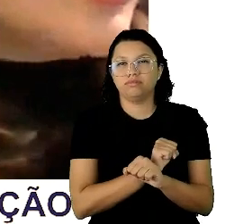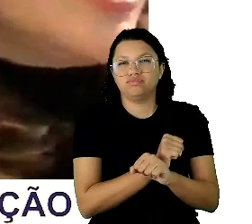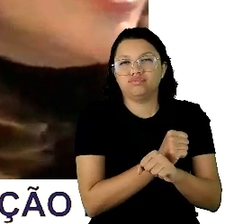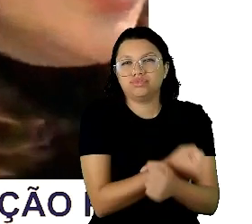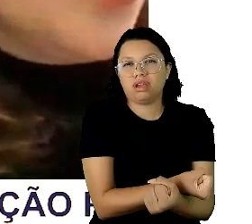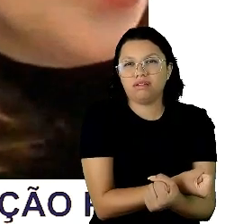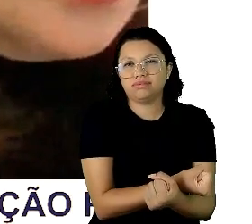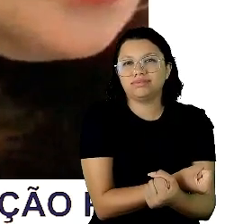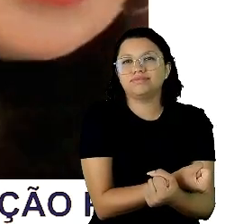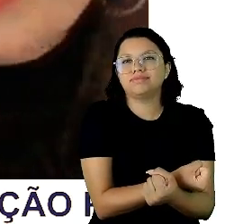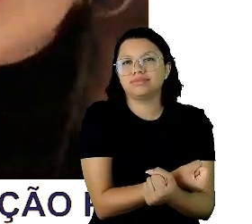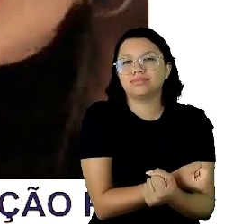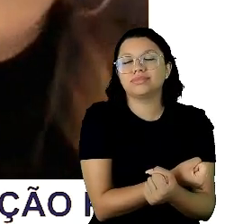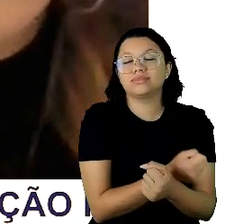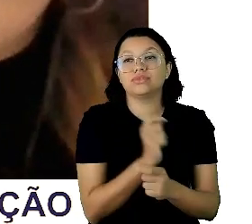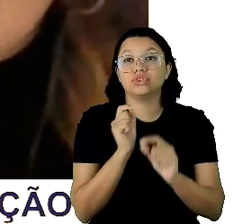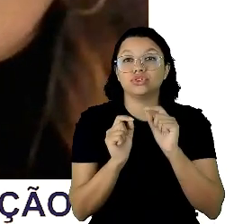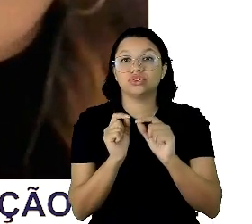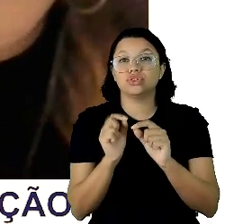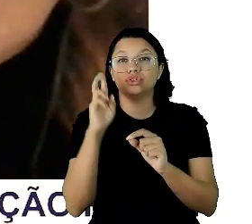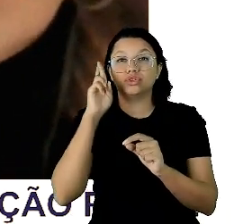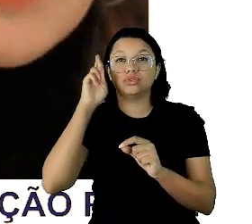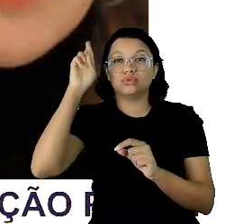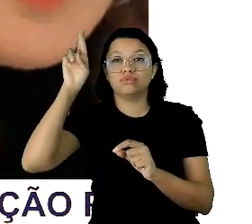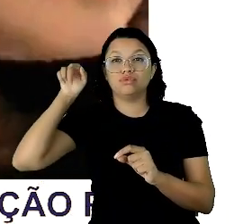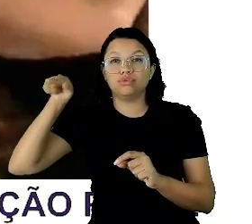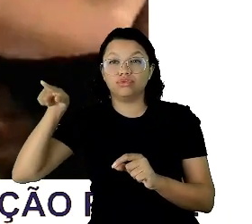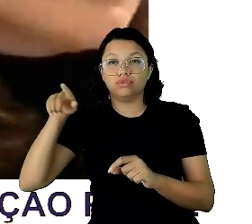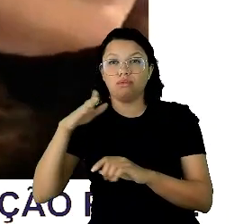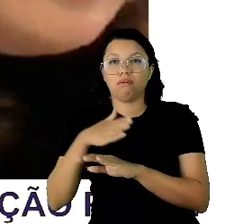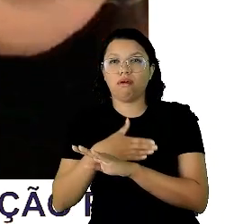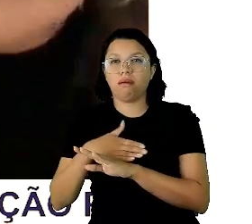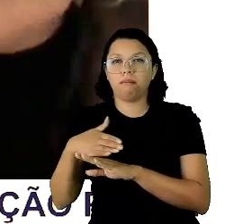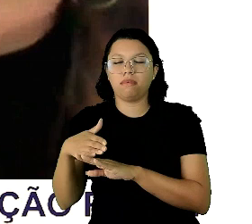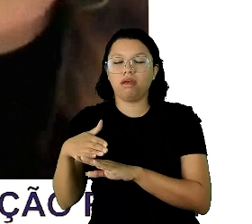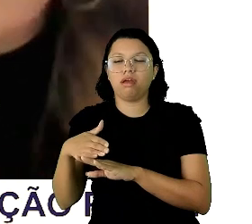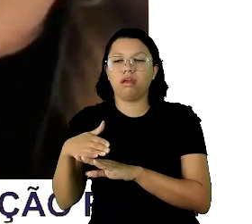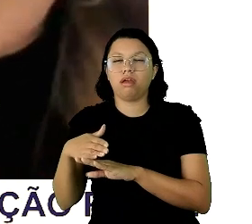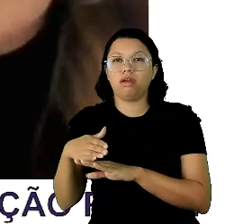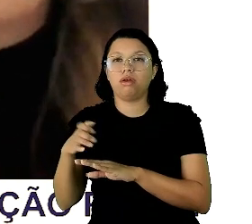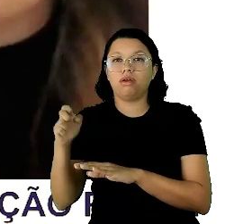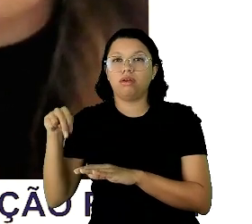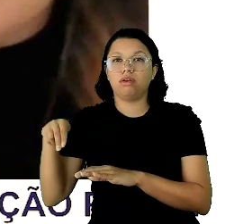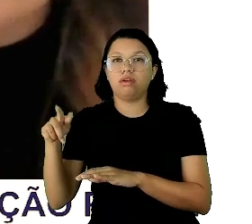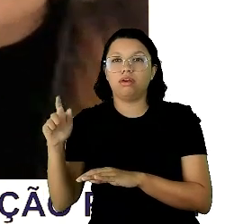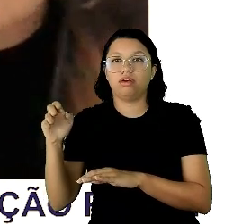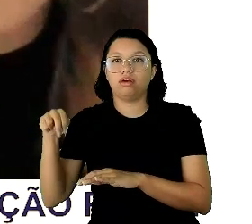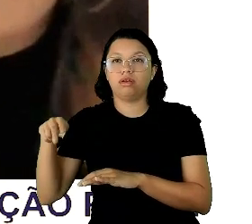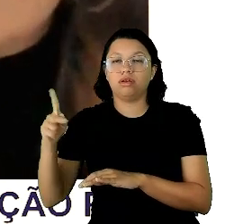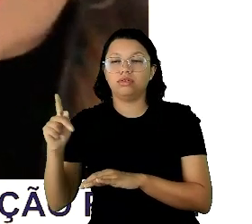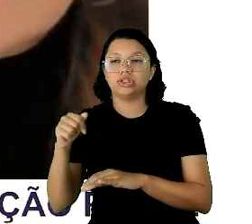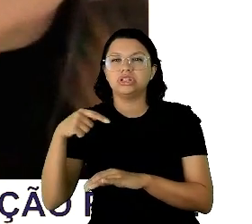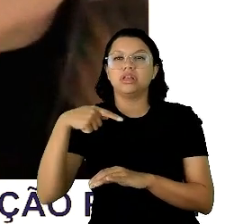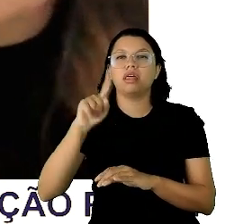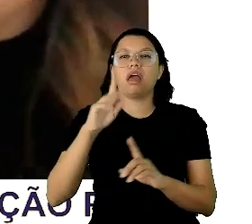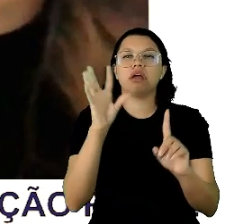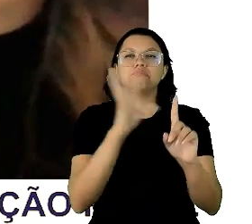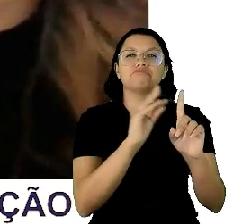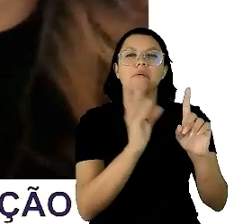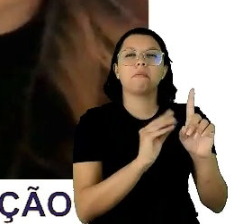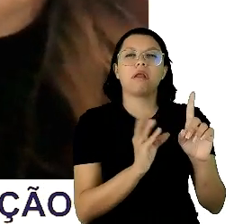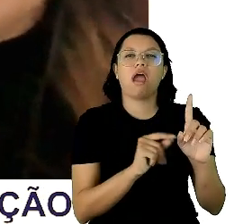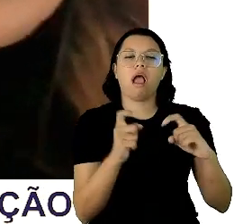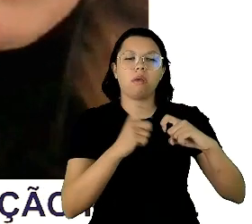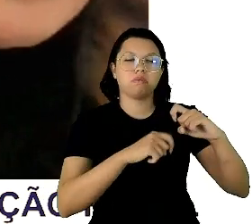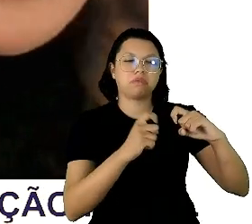história de que o senhor lá do engenho ia lá na senzala, estuprava as